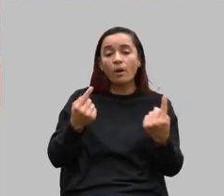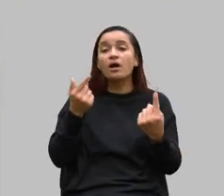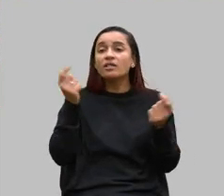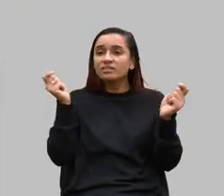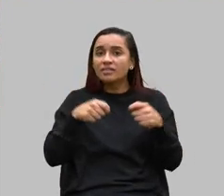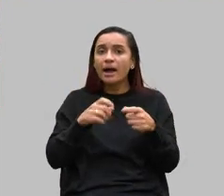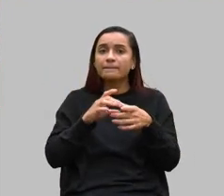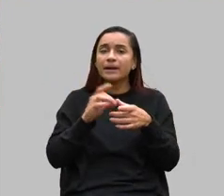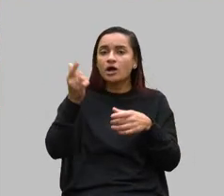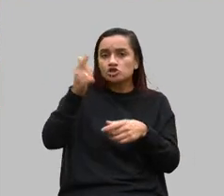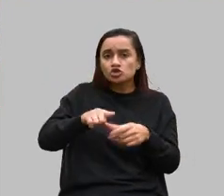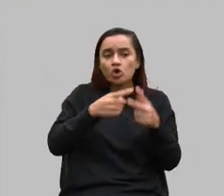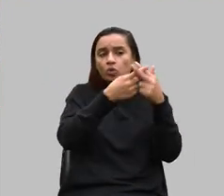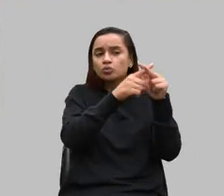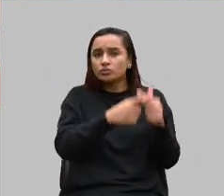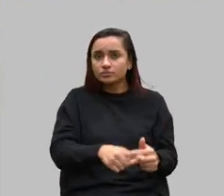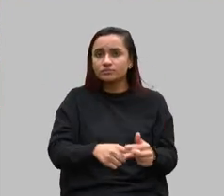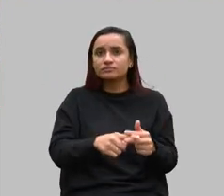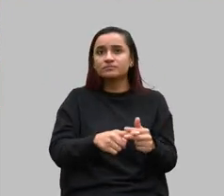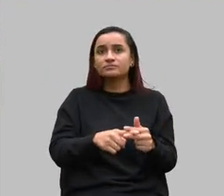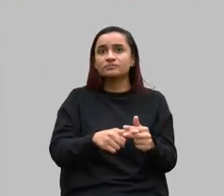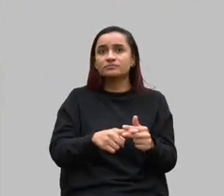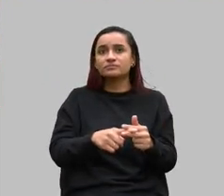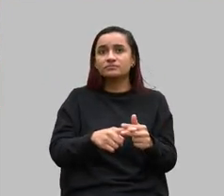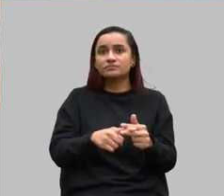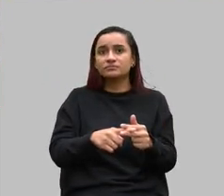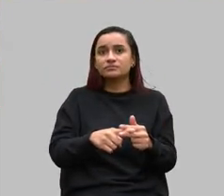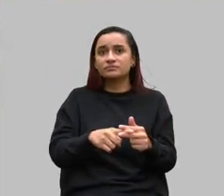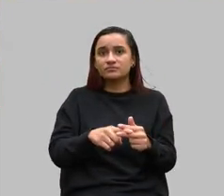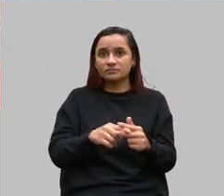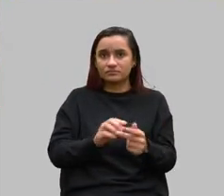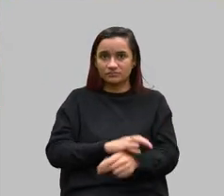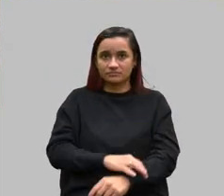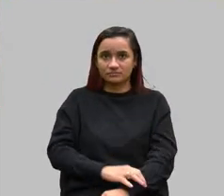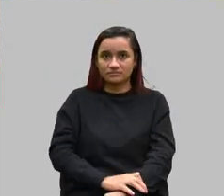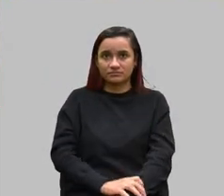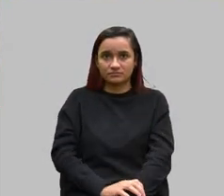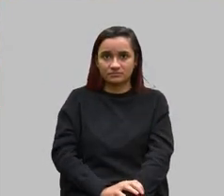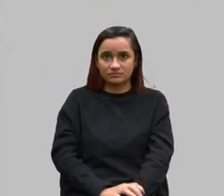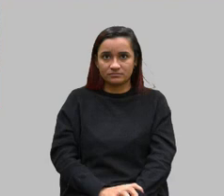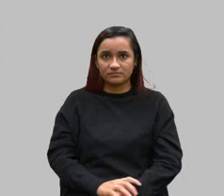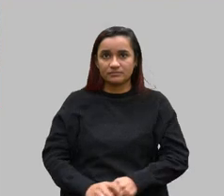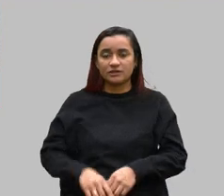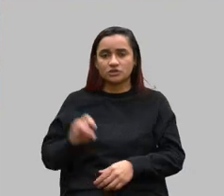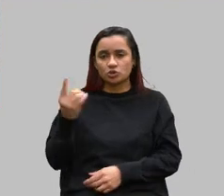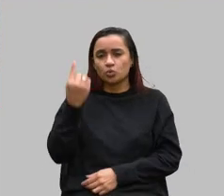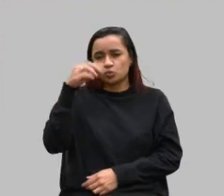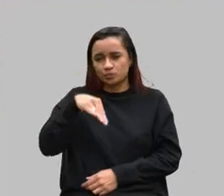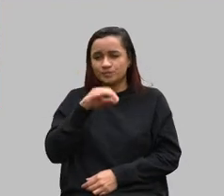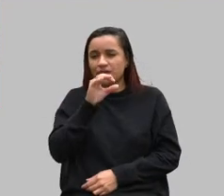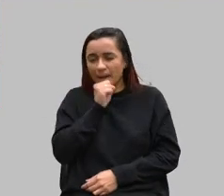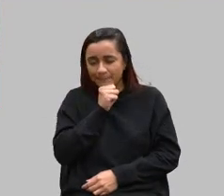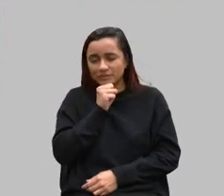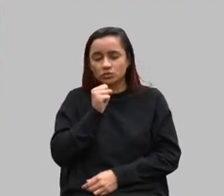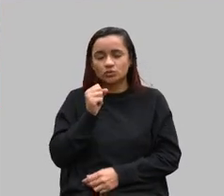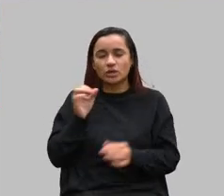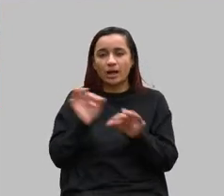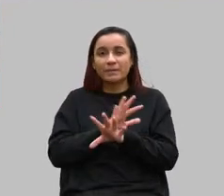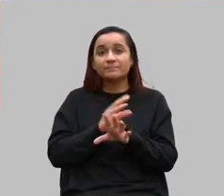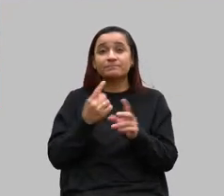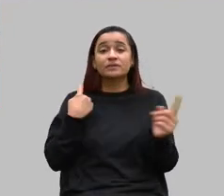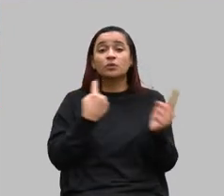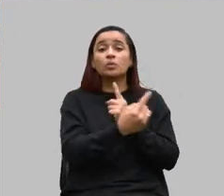que foi dito aqui anteriormente pelo prefeito eu já tô acabando só um segundinho por favor que é o corredor entre